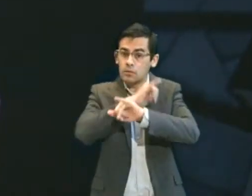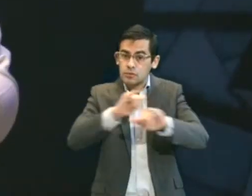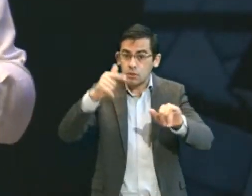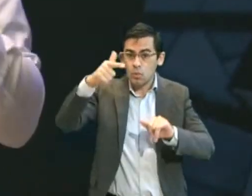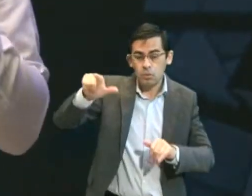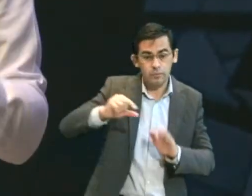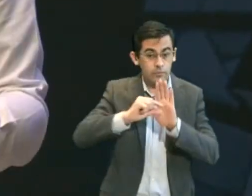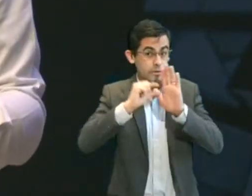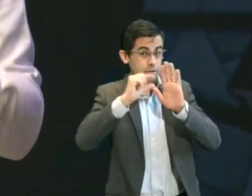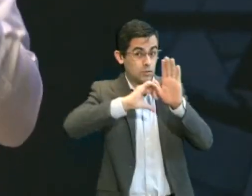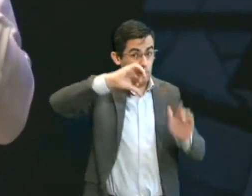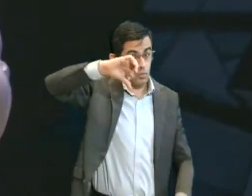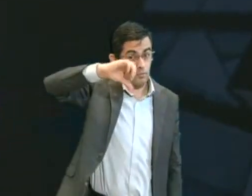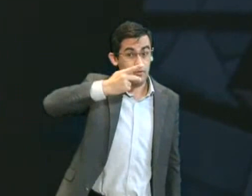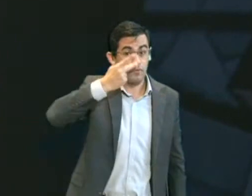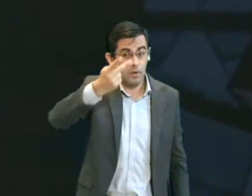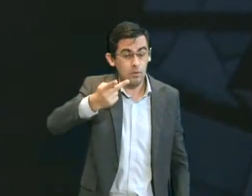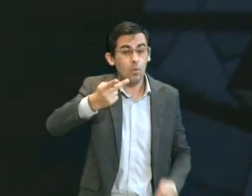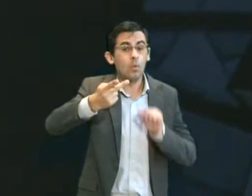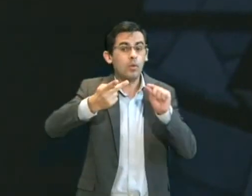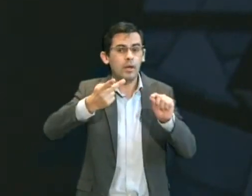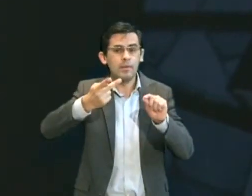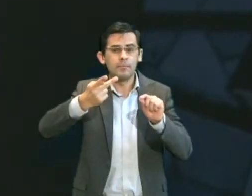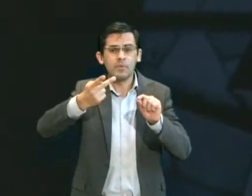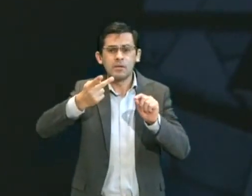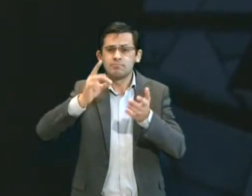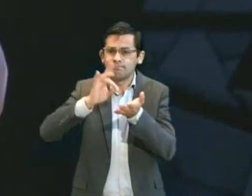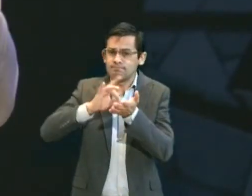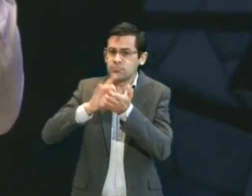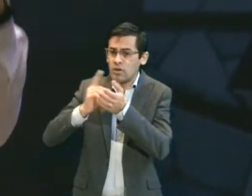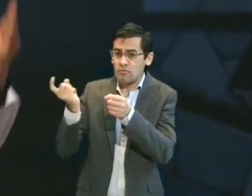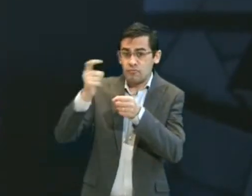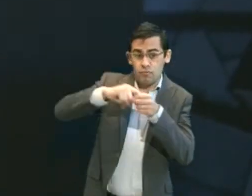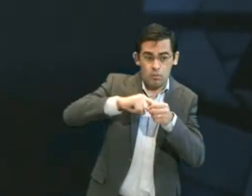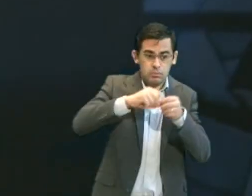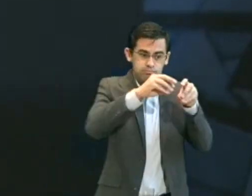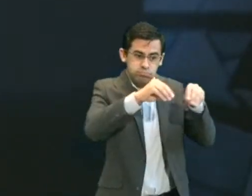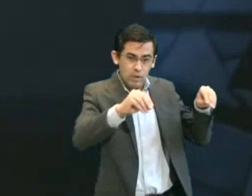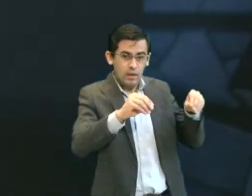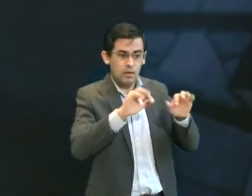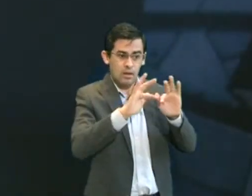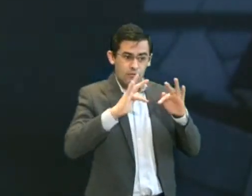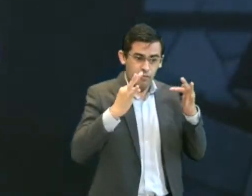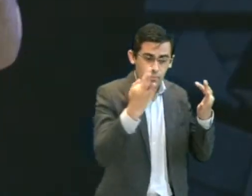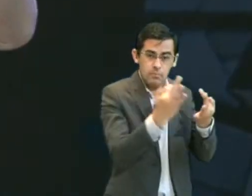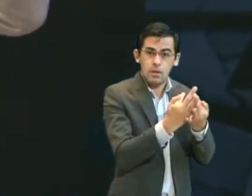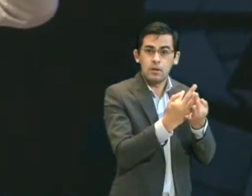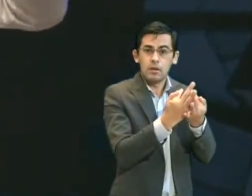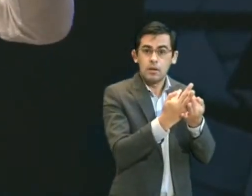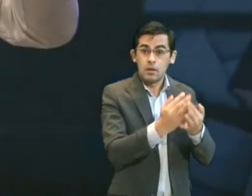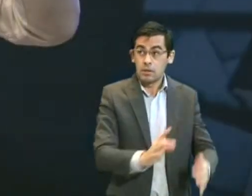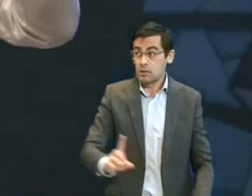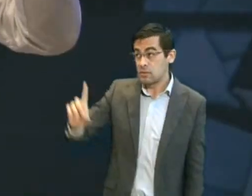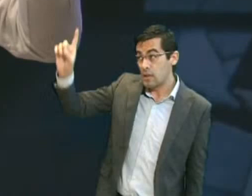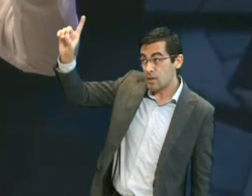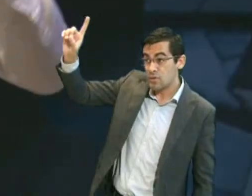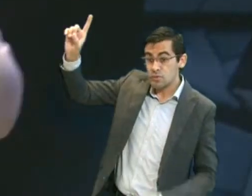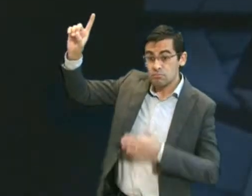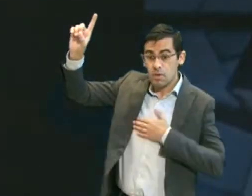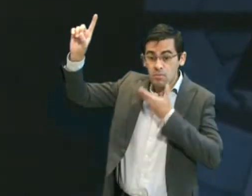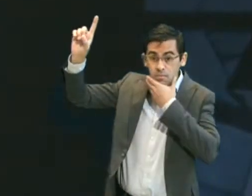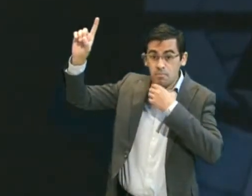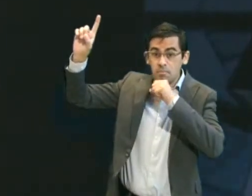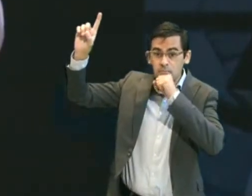versículo 9, quando ele diz assim: torna a tua terra, a tua parentela, e te farei bem. E ele fala: o Deus de meu pai